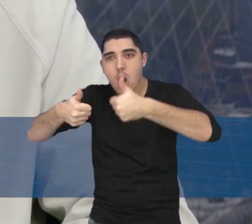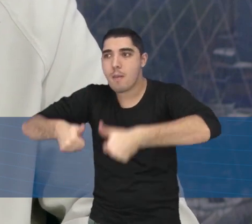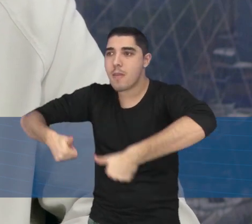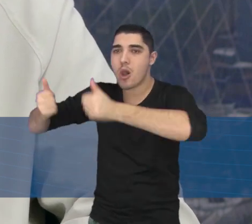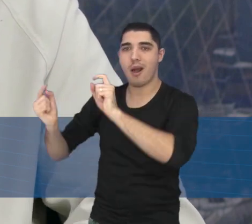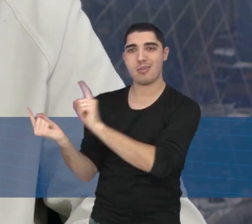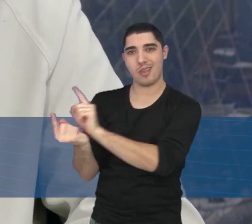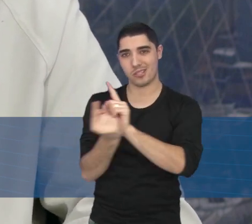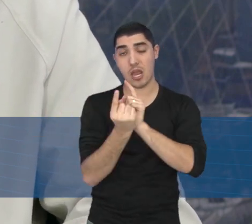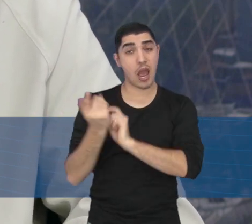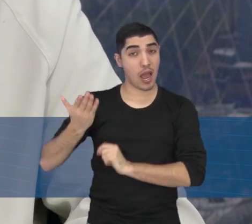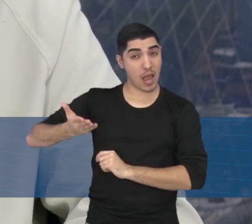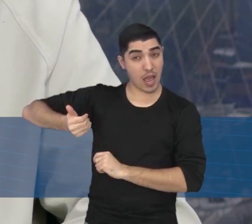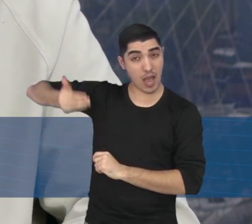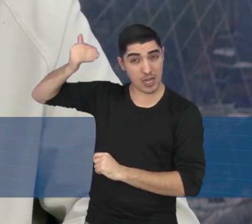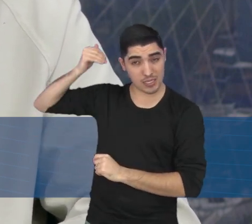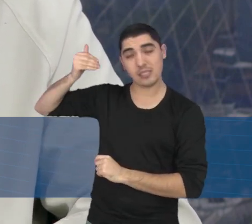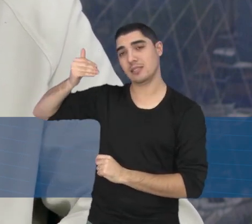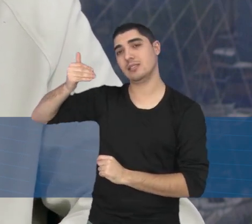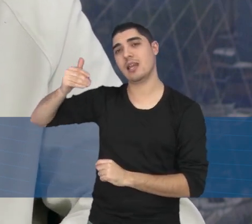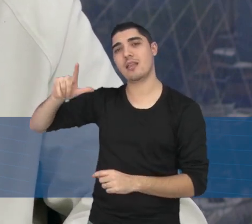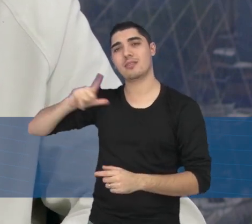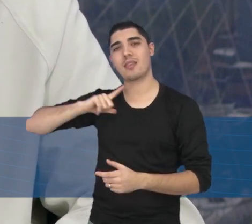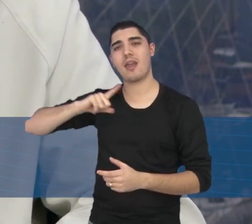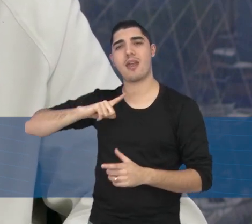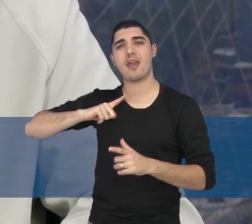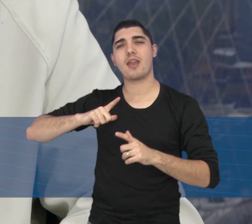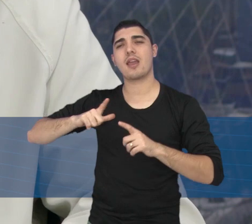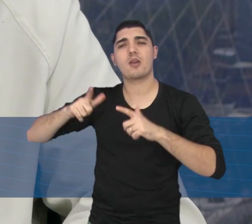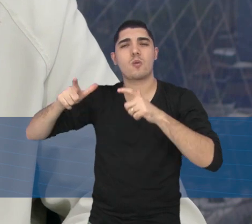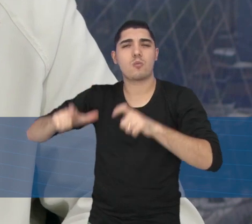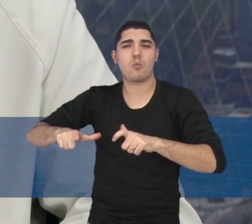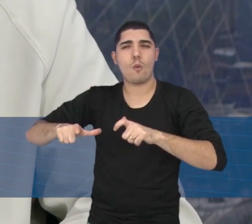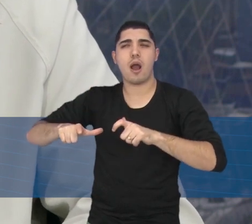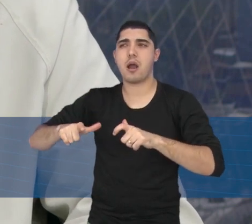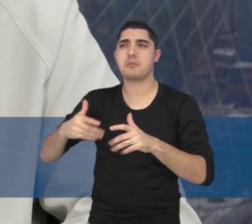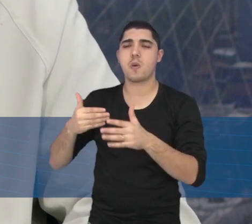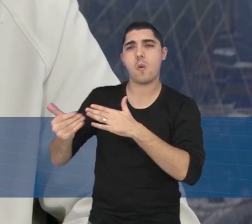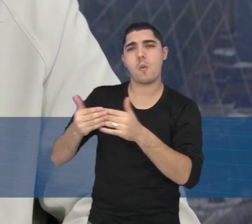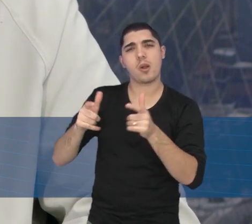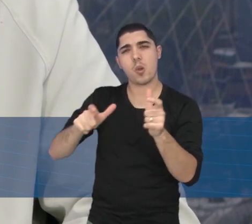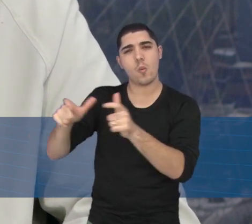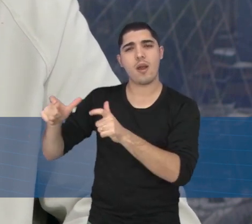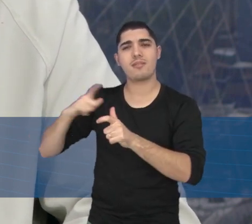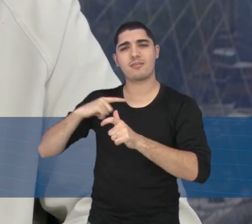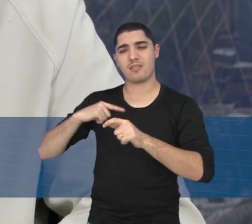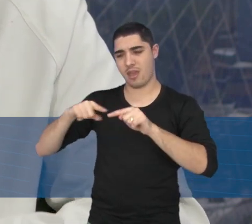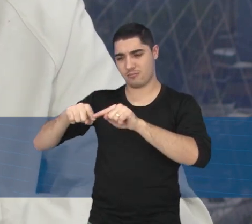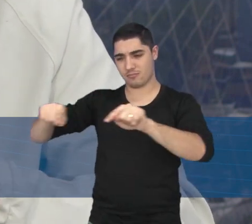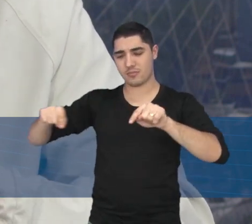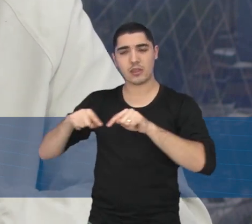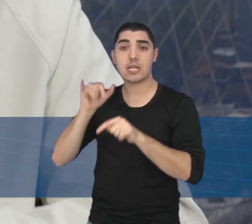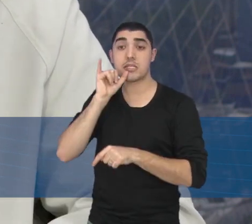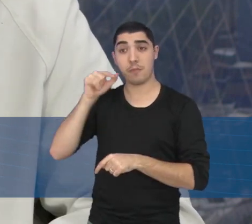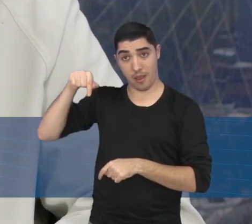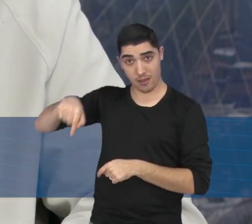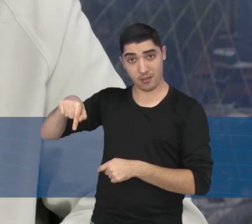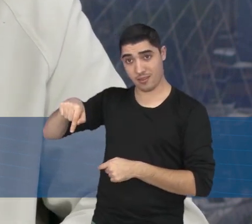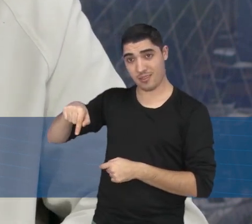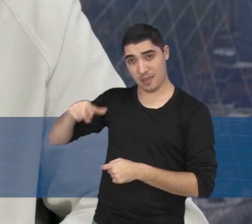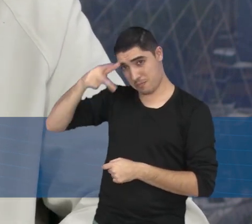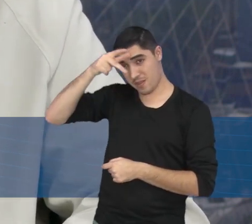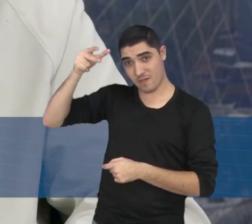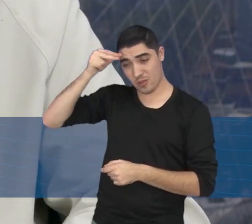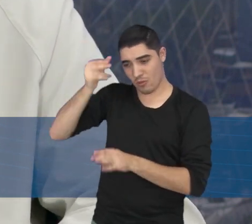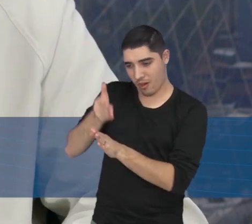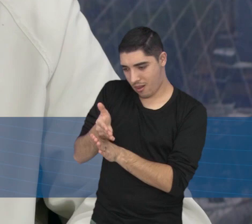geral. Antes, os containers que tinham, lá, em algum local, aqui no Paço, por exemplo, aqui do lado tinha,